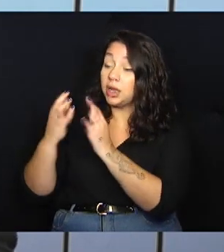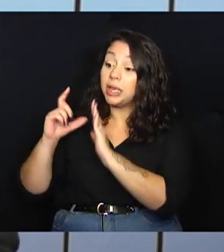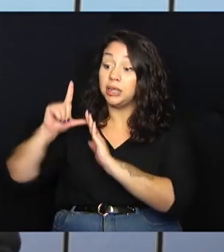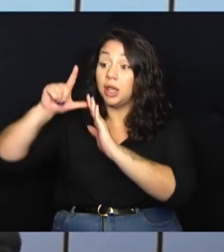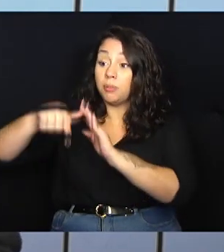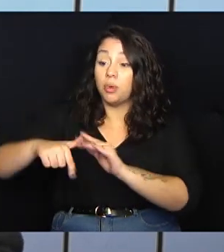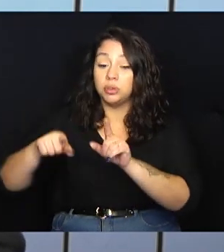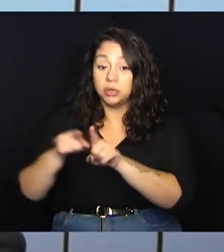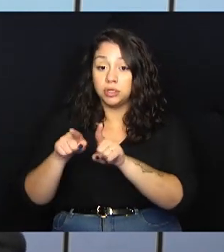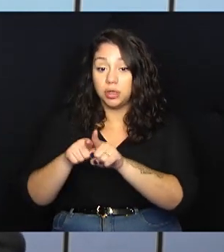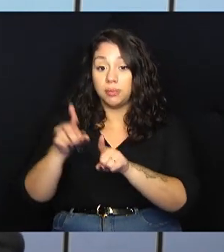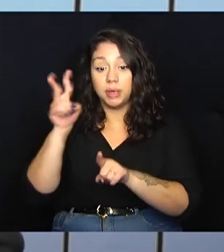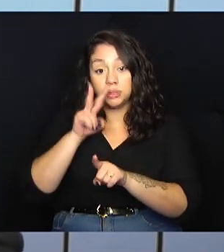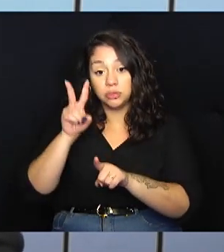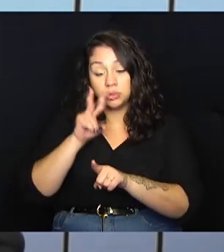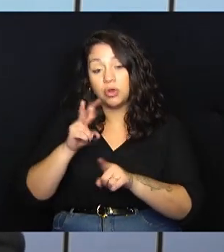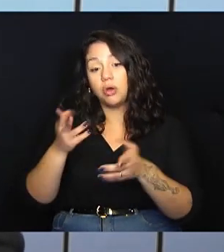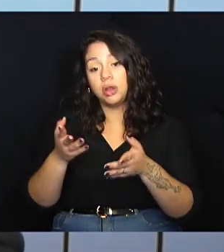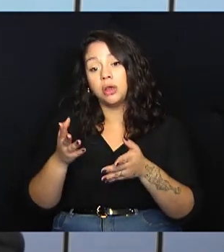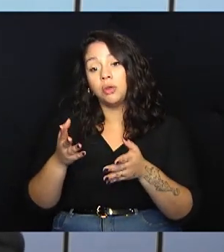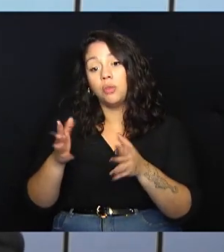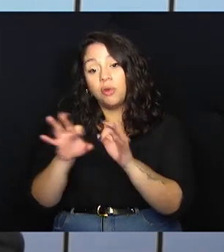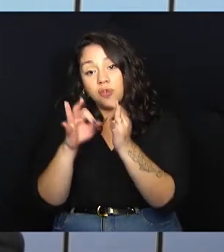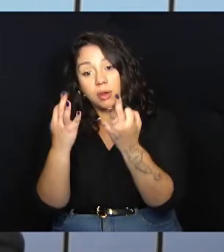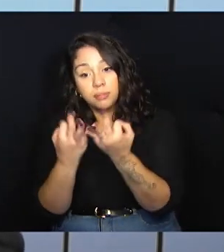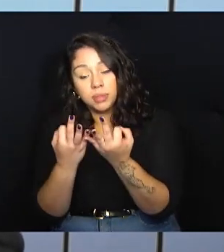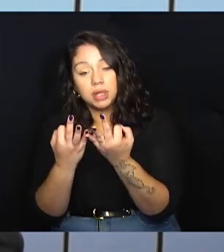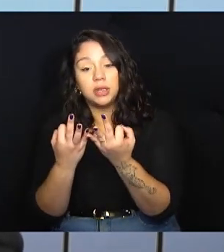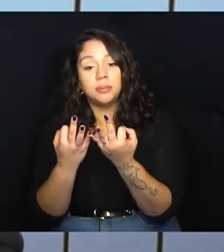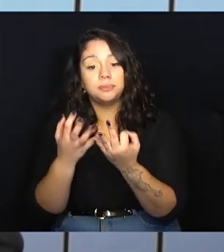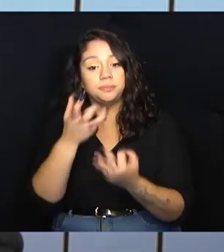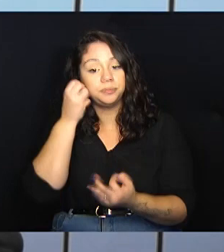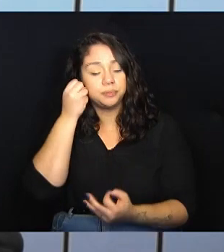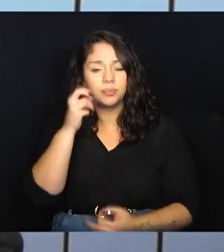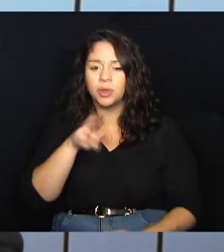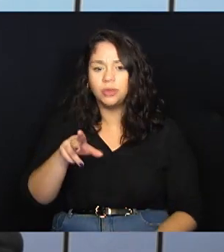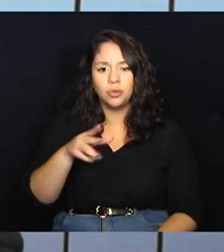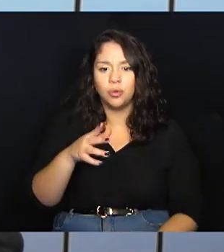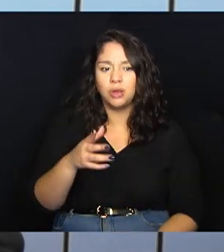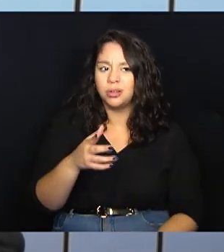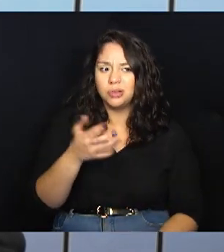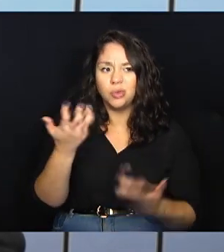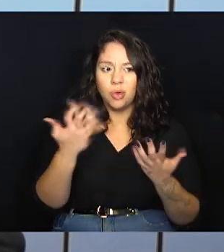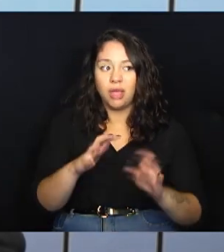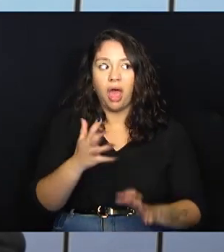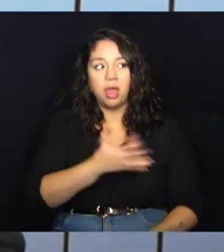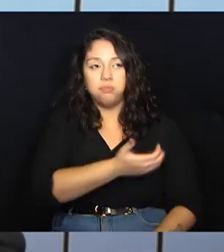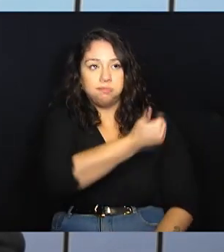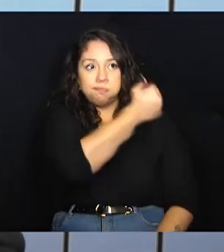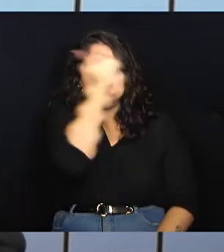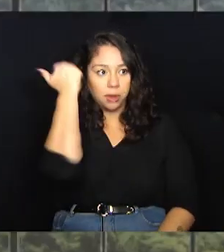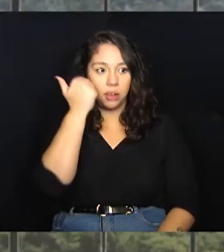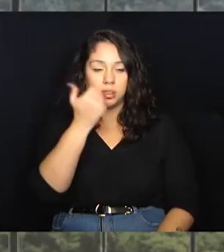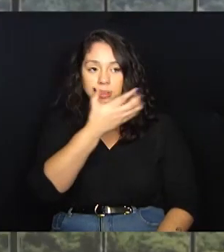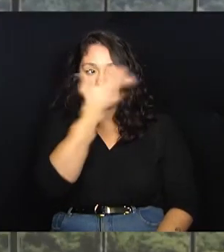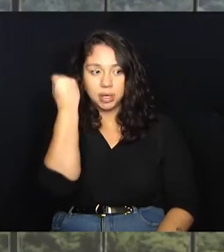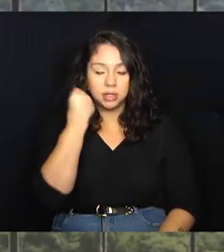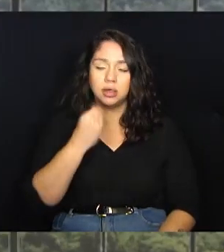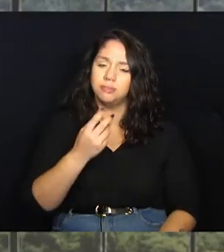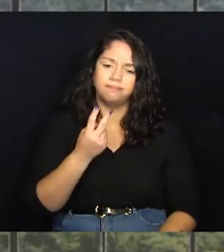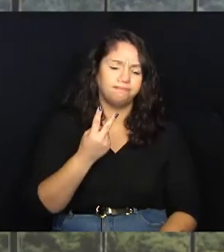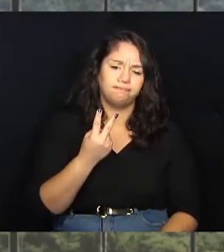também a história com a família acolhedora. Não é interesse nosso apagar essa história. É isso que eu ia dizer, né? Porque